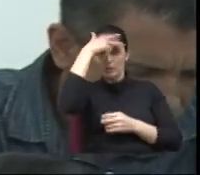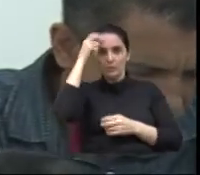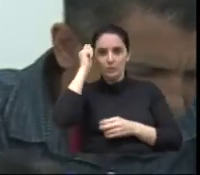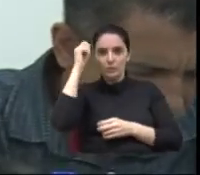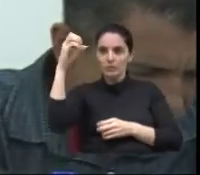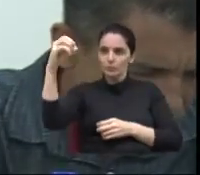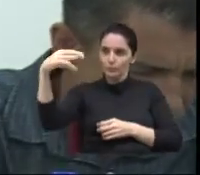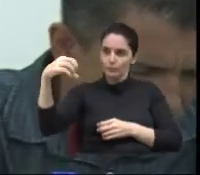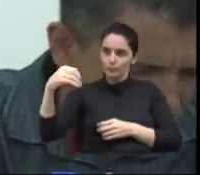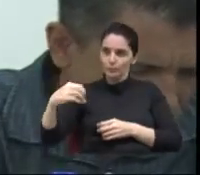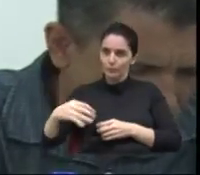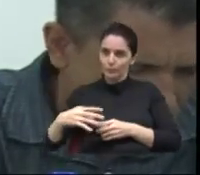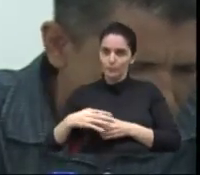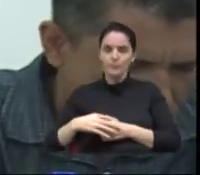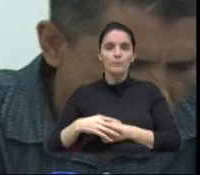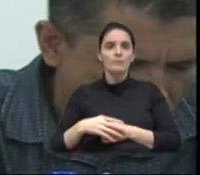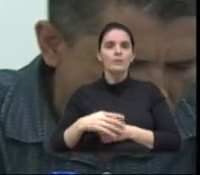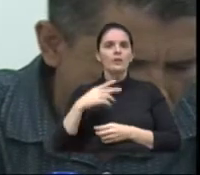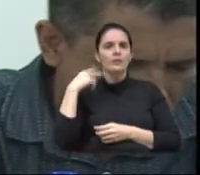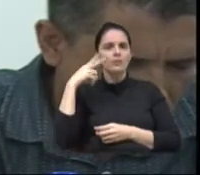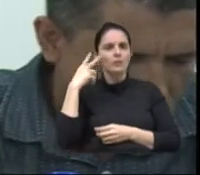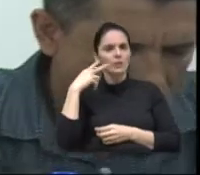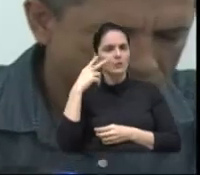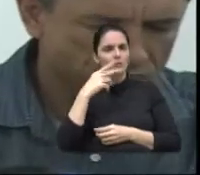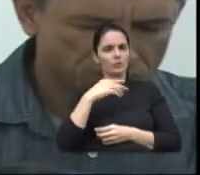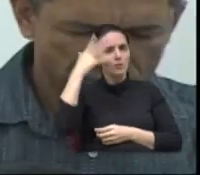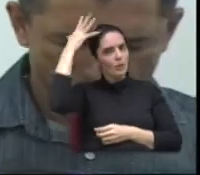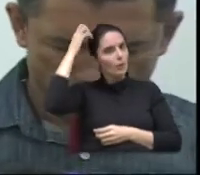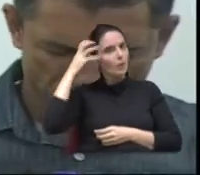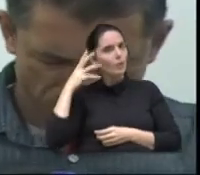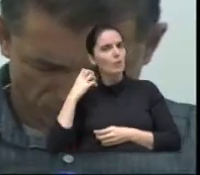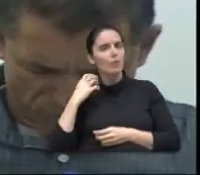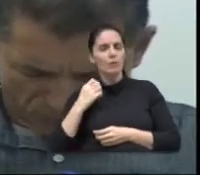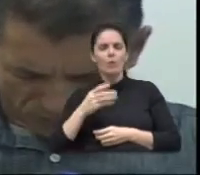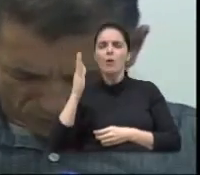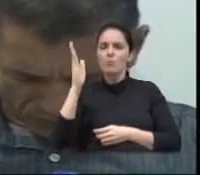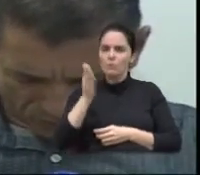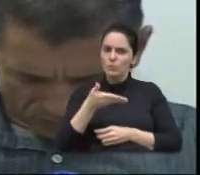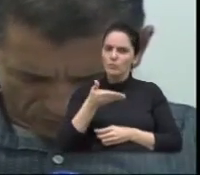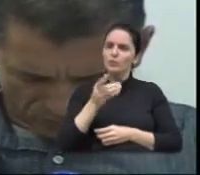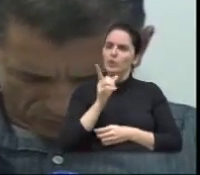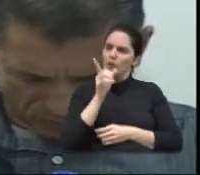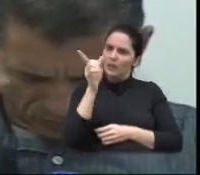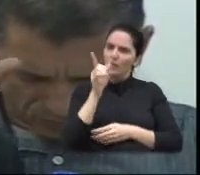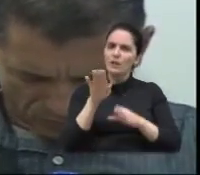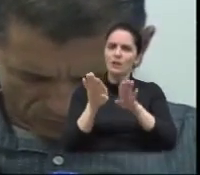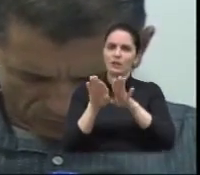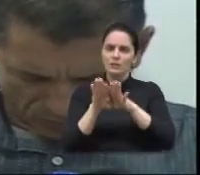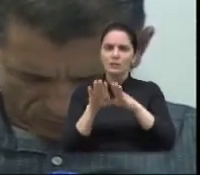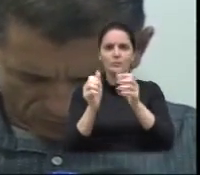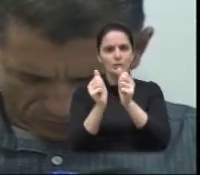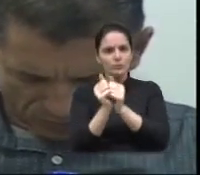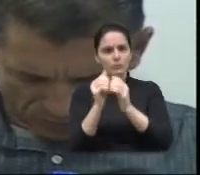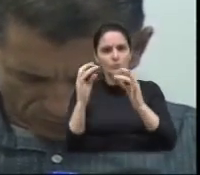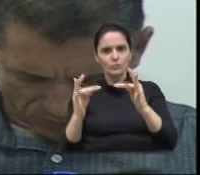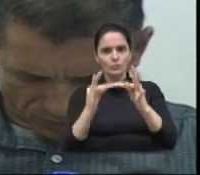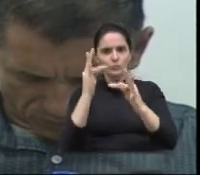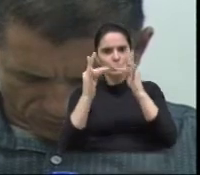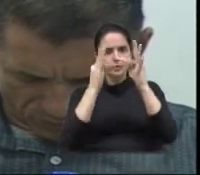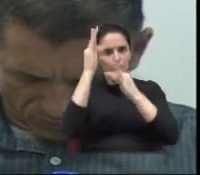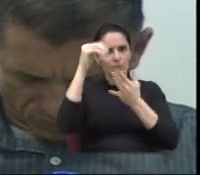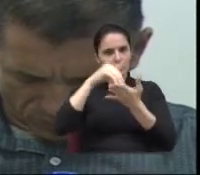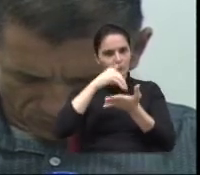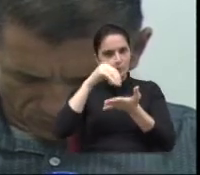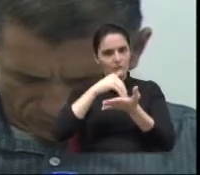a vereadora Lubogo já esteve lá recentemente também, né, com o técnico da Secretaria